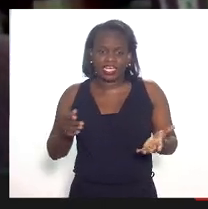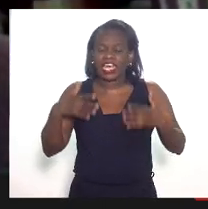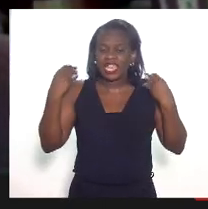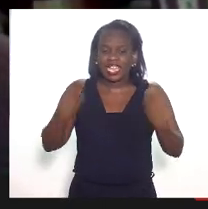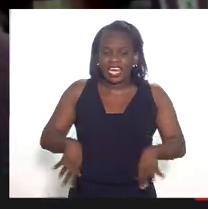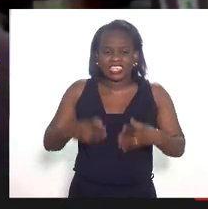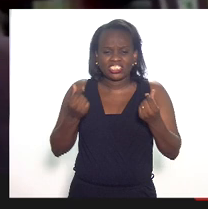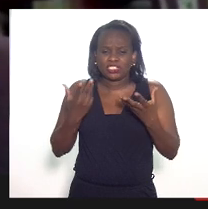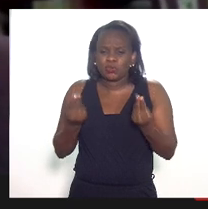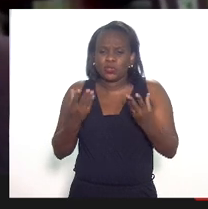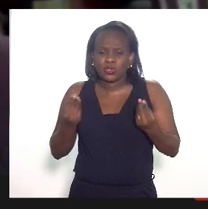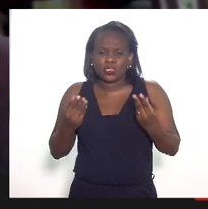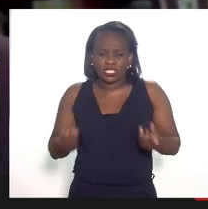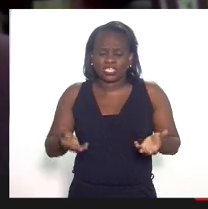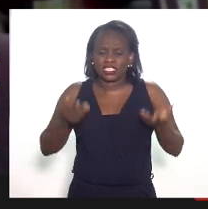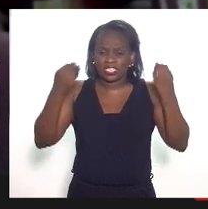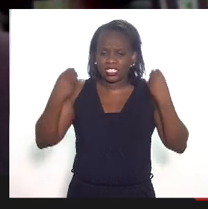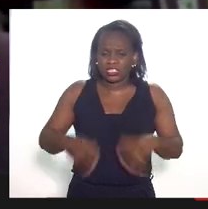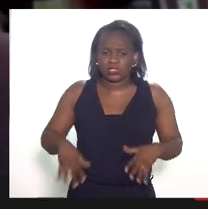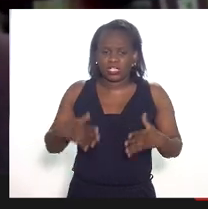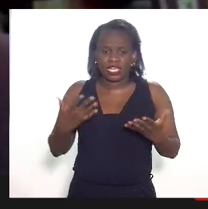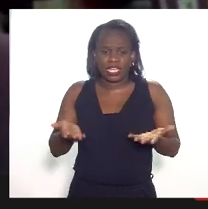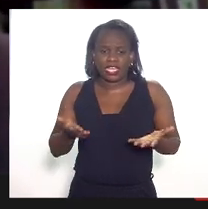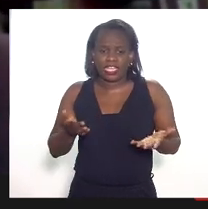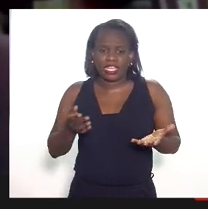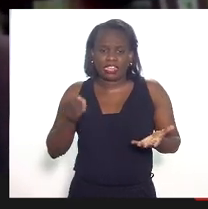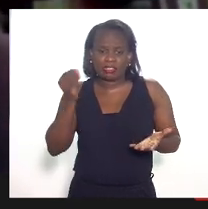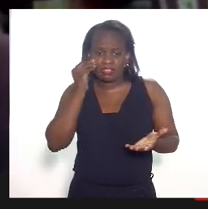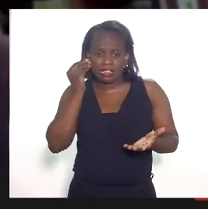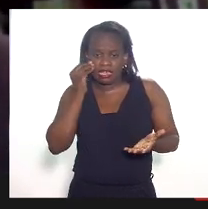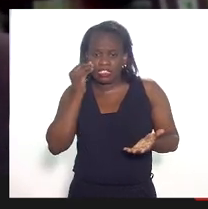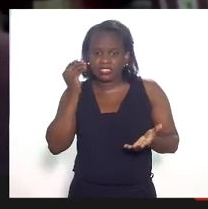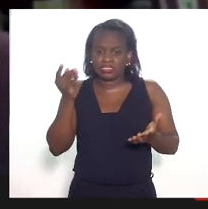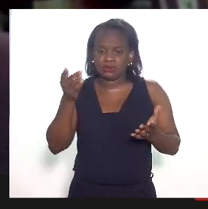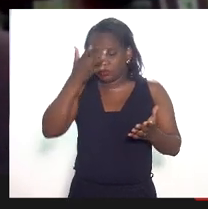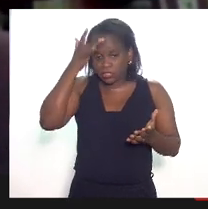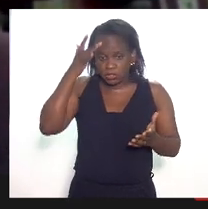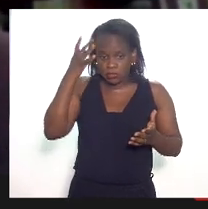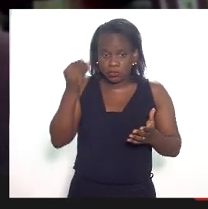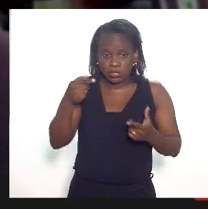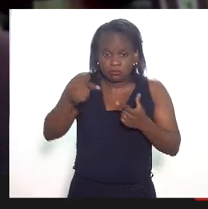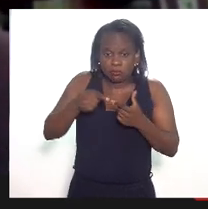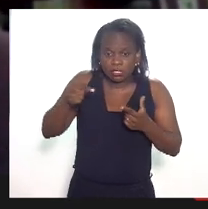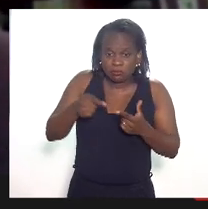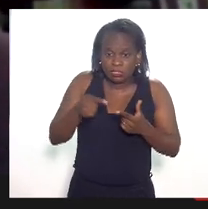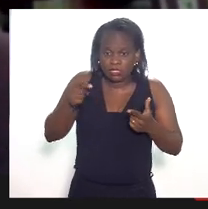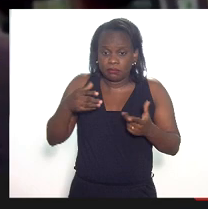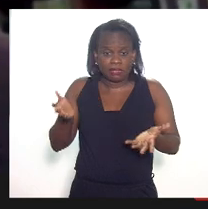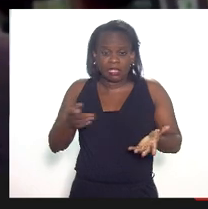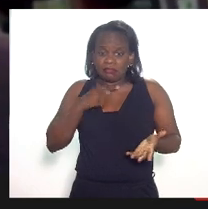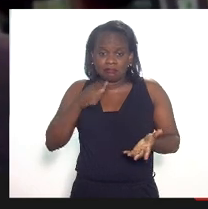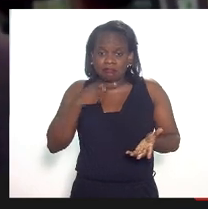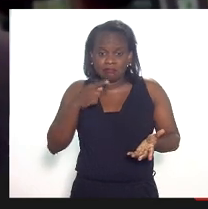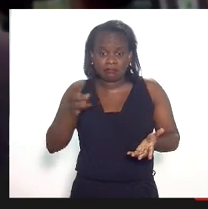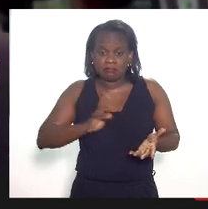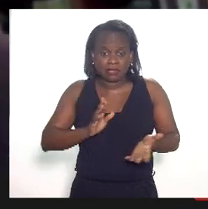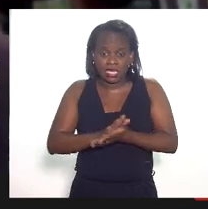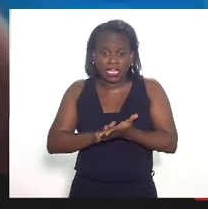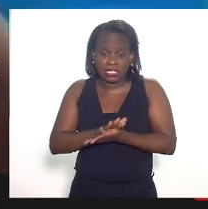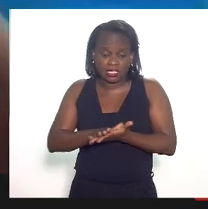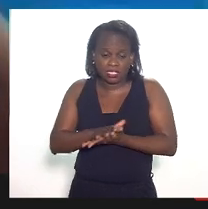gasto milhares e milhares de reais, com testes em massa que não tiveram o menor tipo de